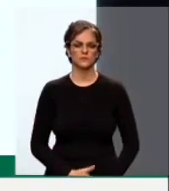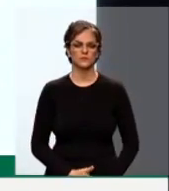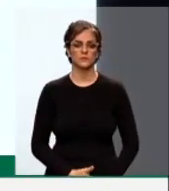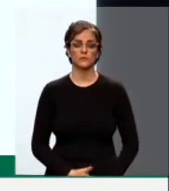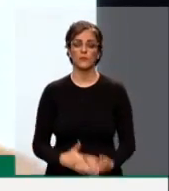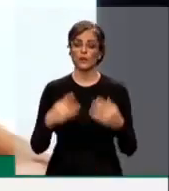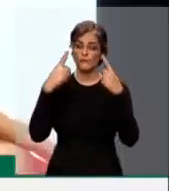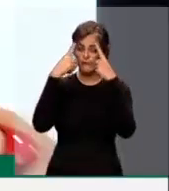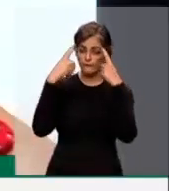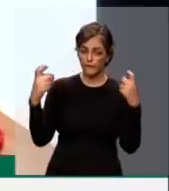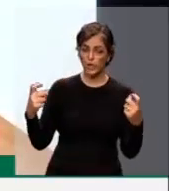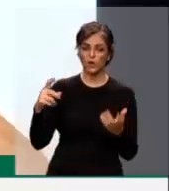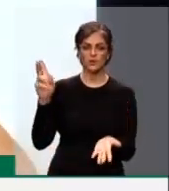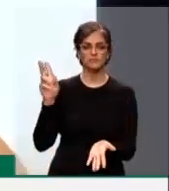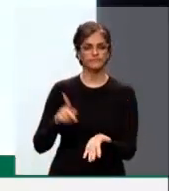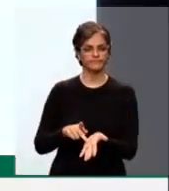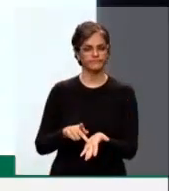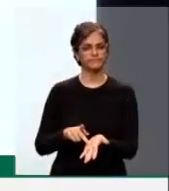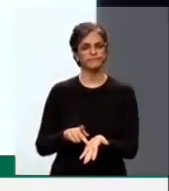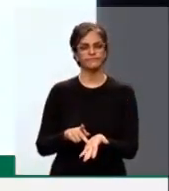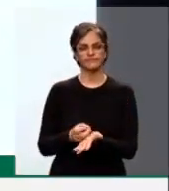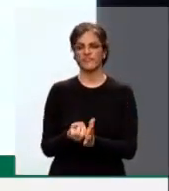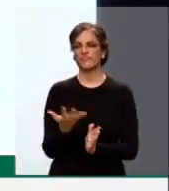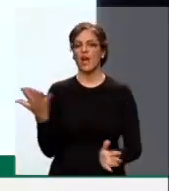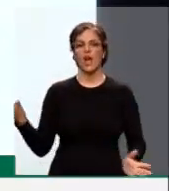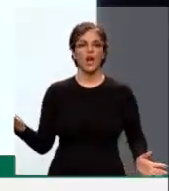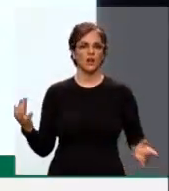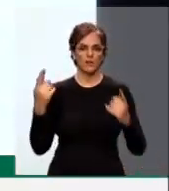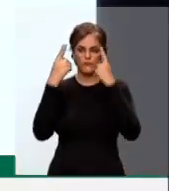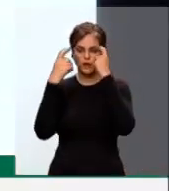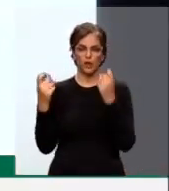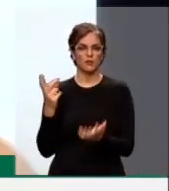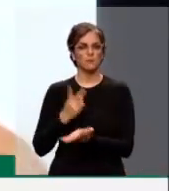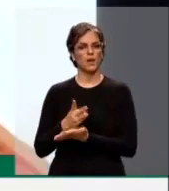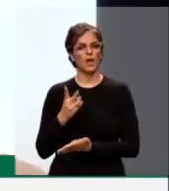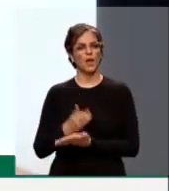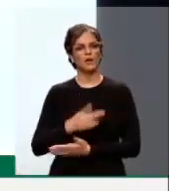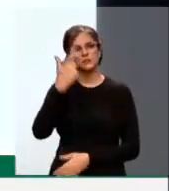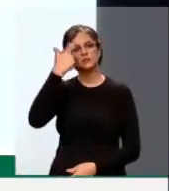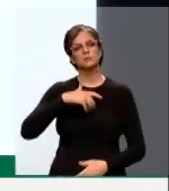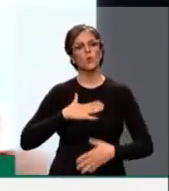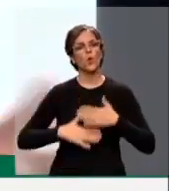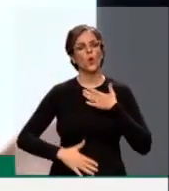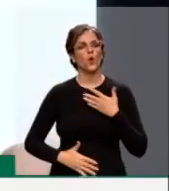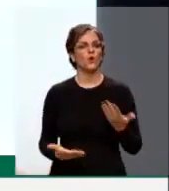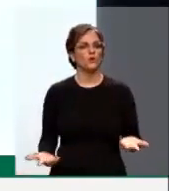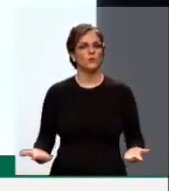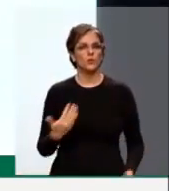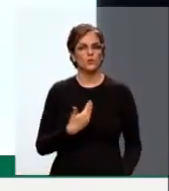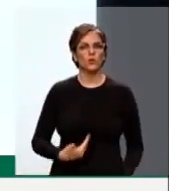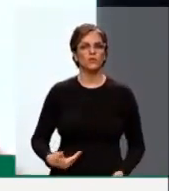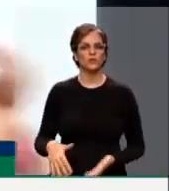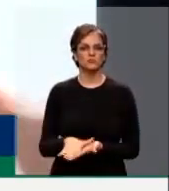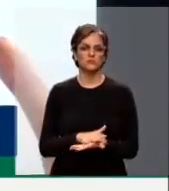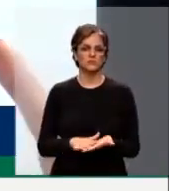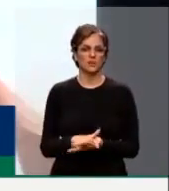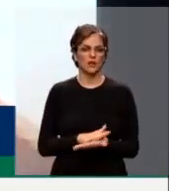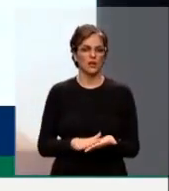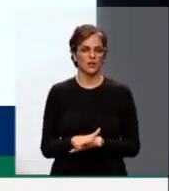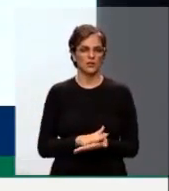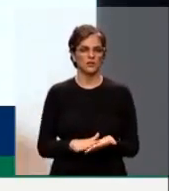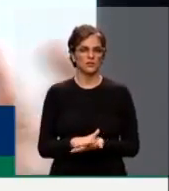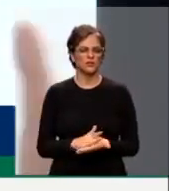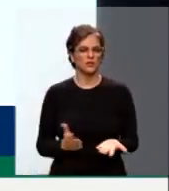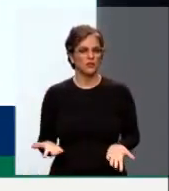se concretizam no mesmo corpo, né? Muitas vezes um poder público que é ausente no que se refere às